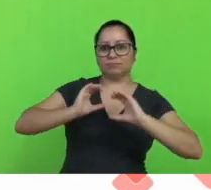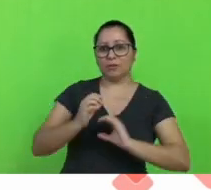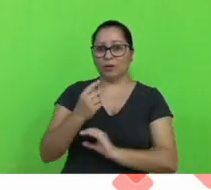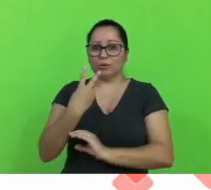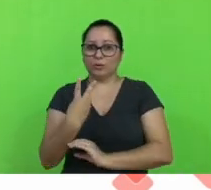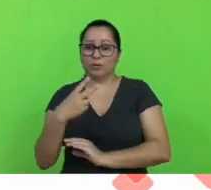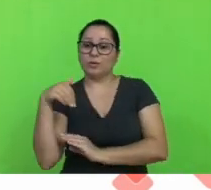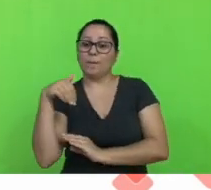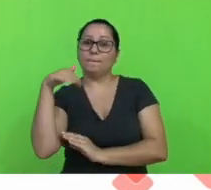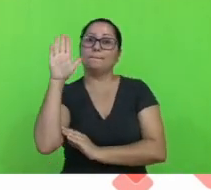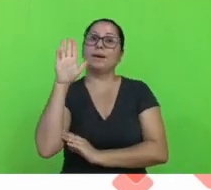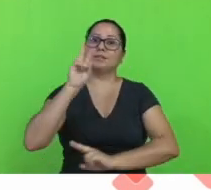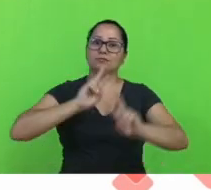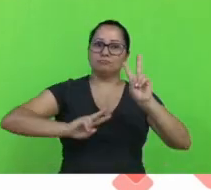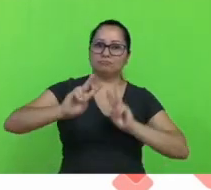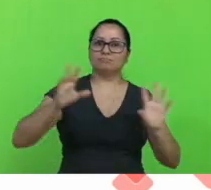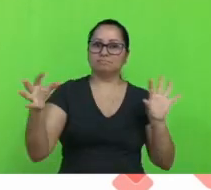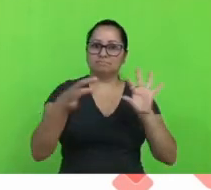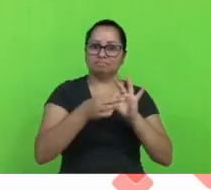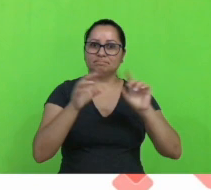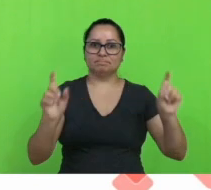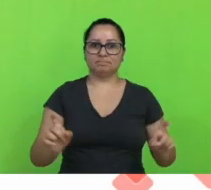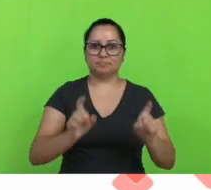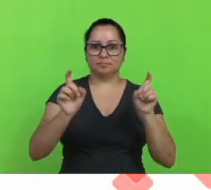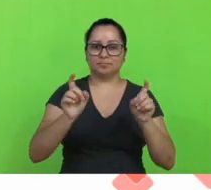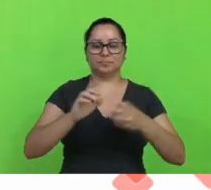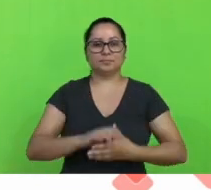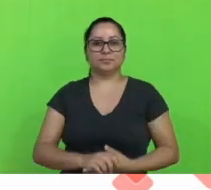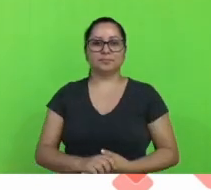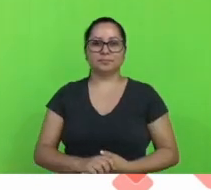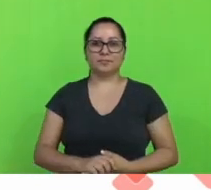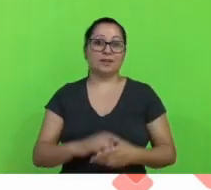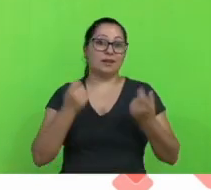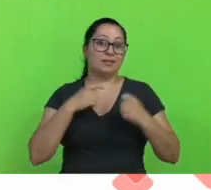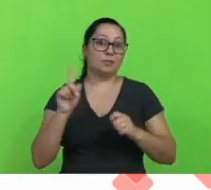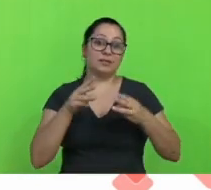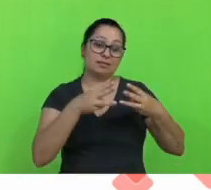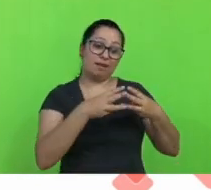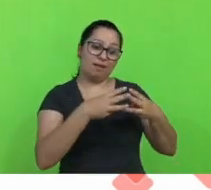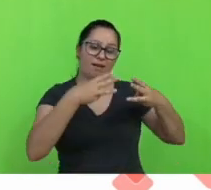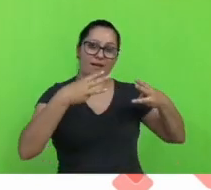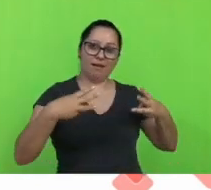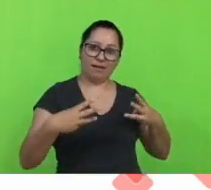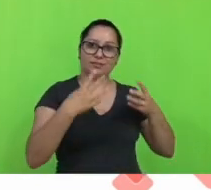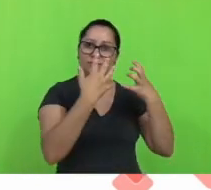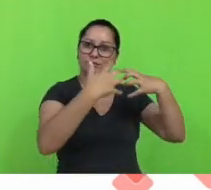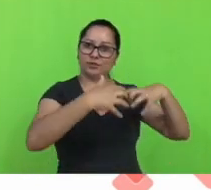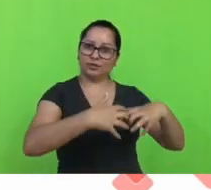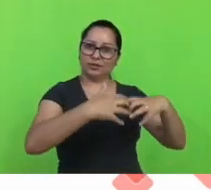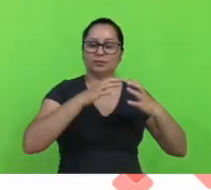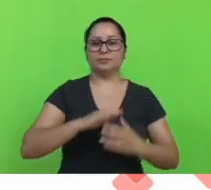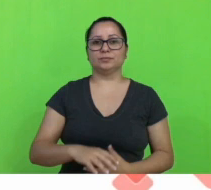ou mais dispositivos computacionais independentes, ou seja, que não necessitam da rede para funcionar.